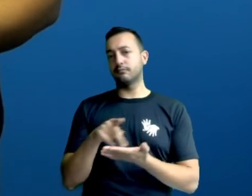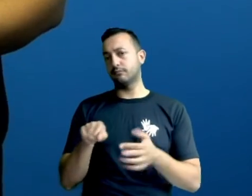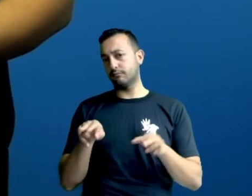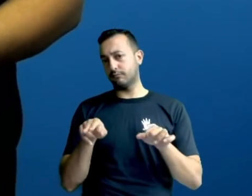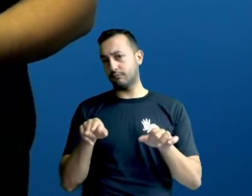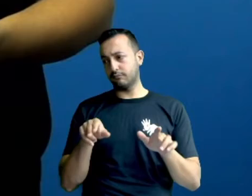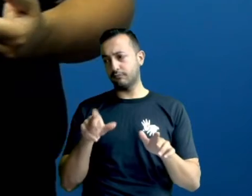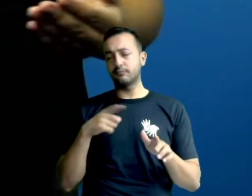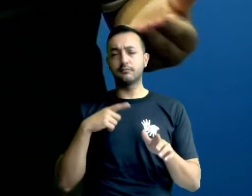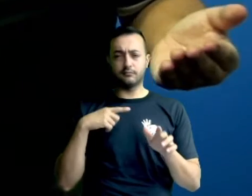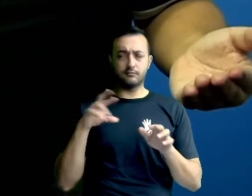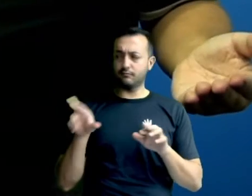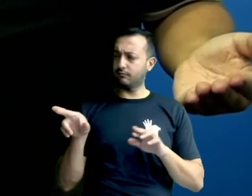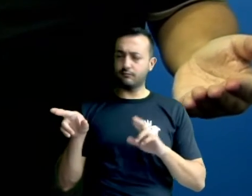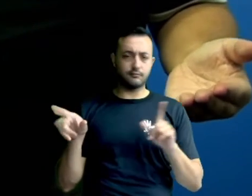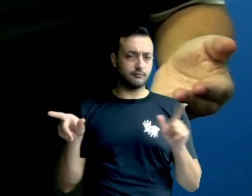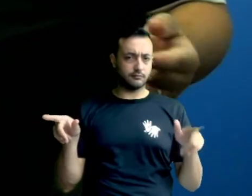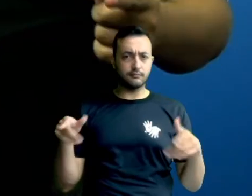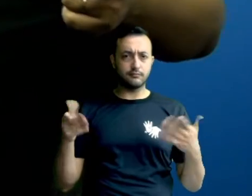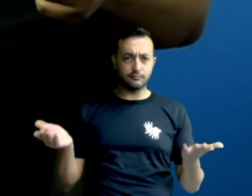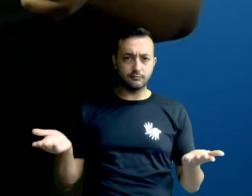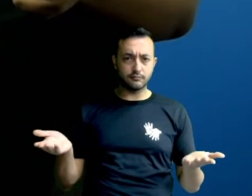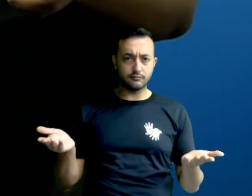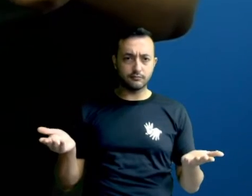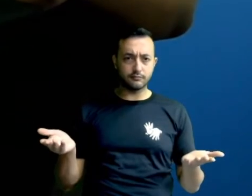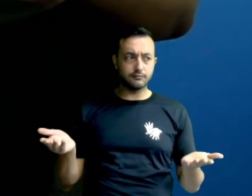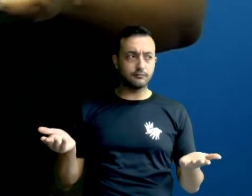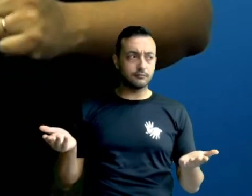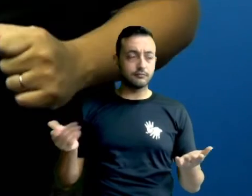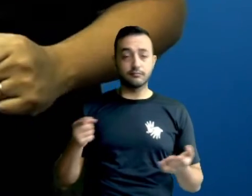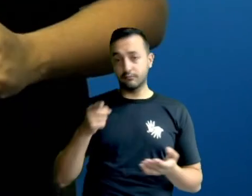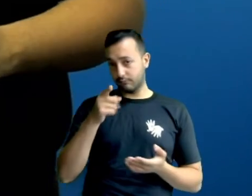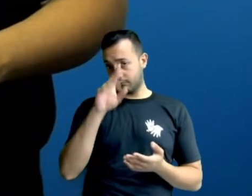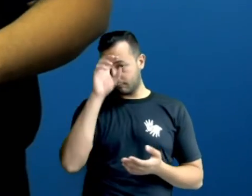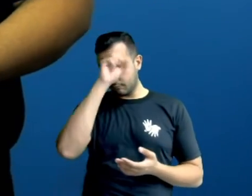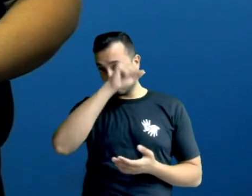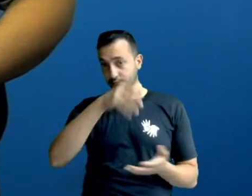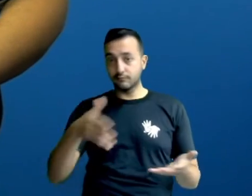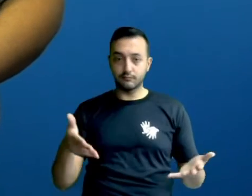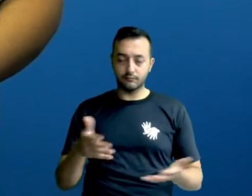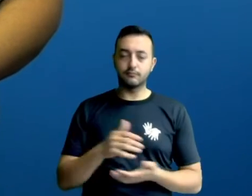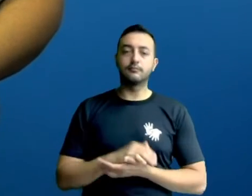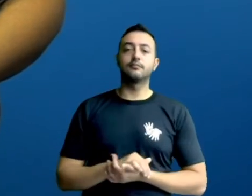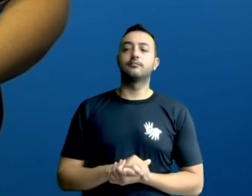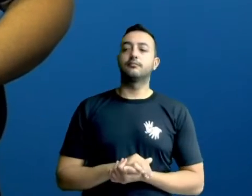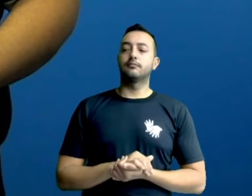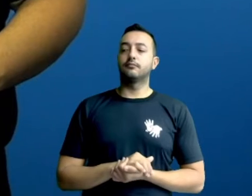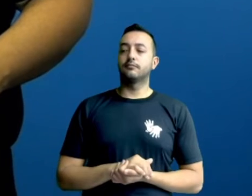coisa? Existe diferença entre elas? Você vai ver agora. Vamos ver?